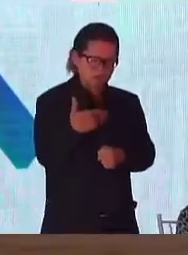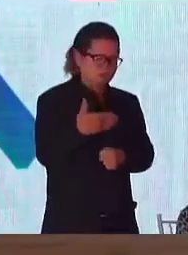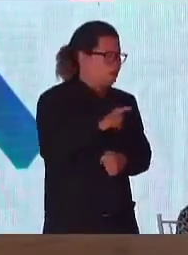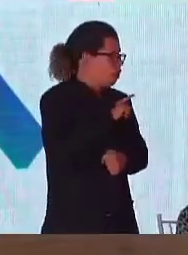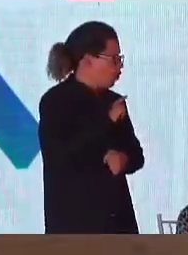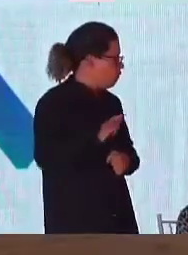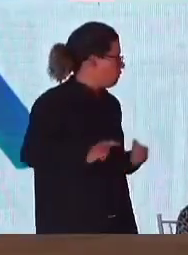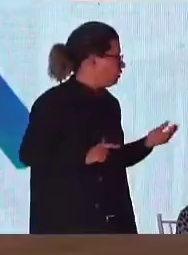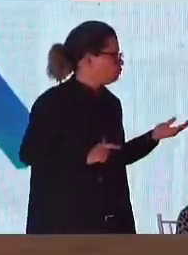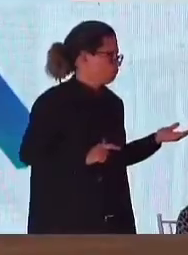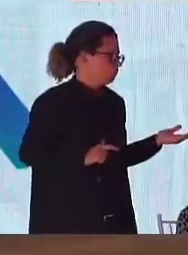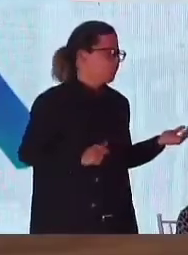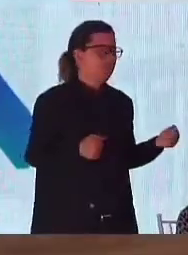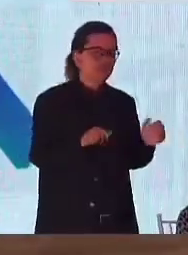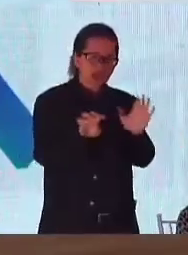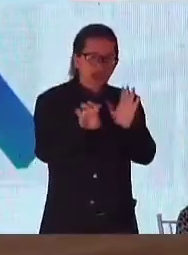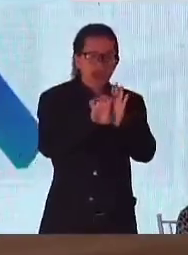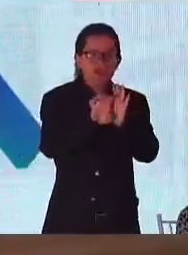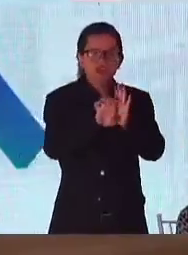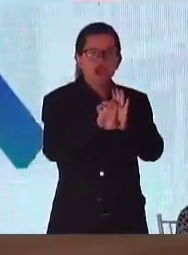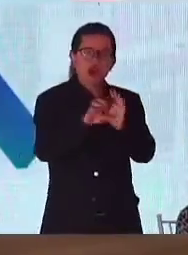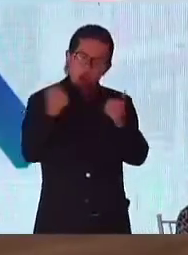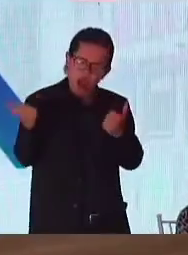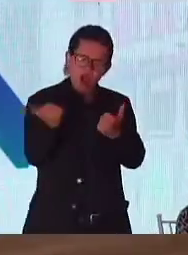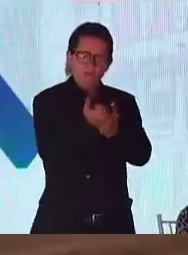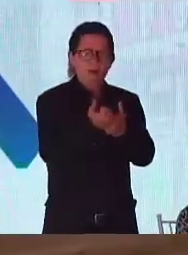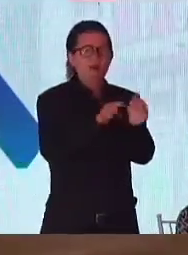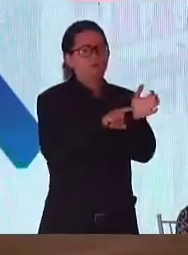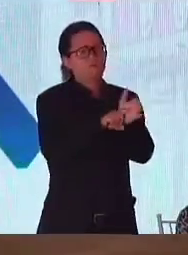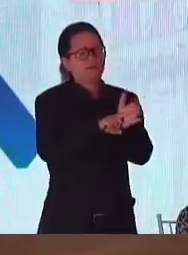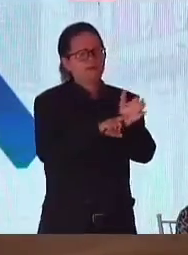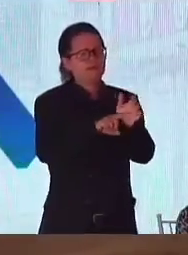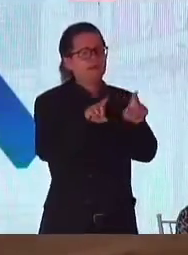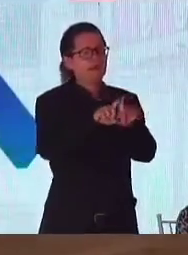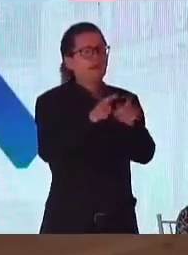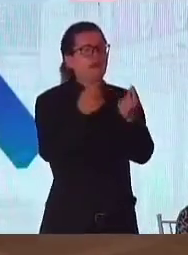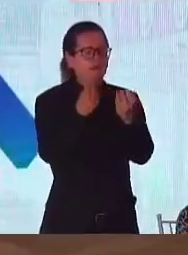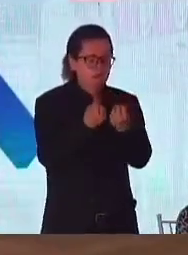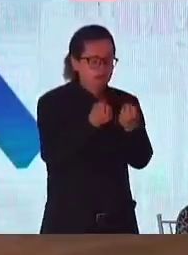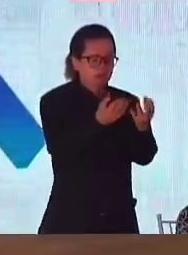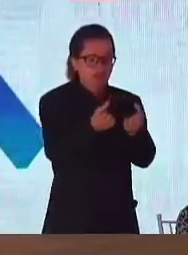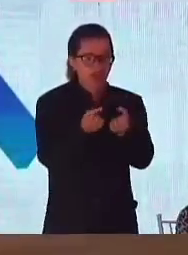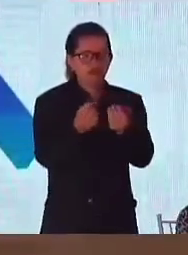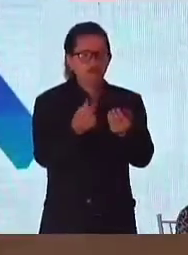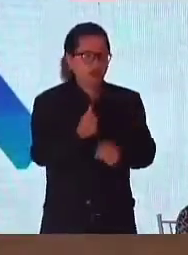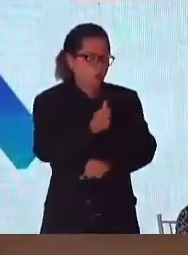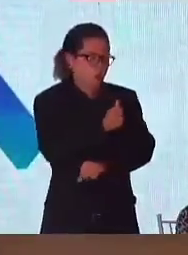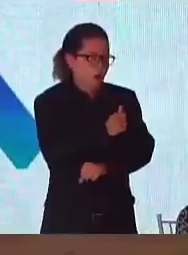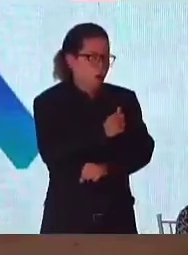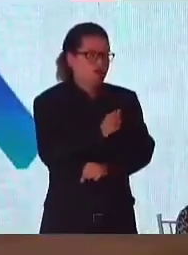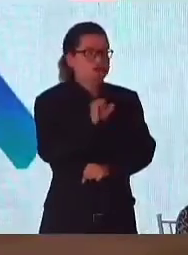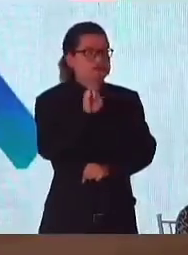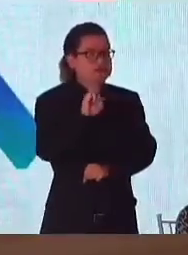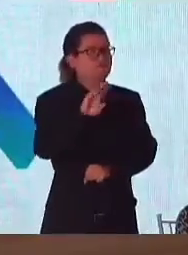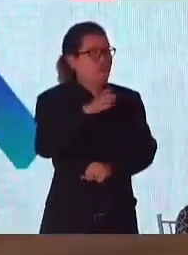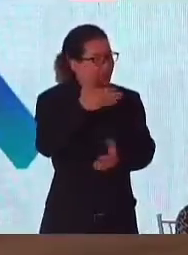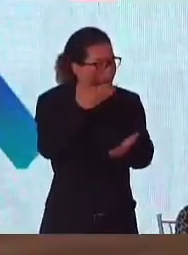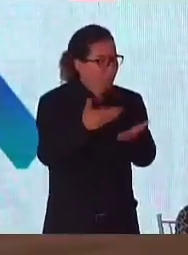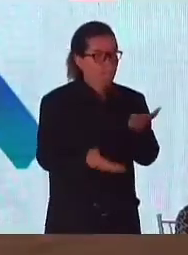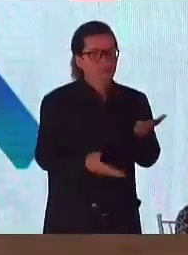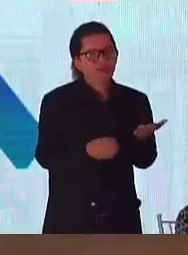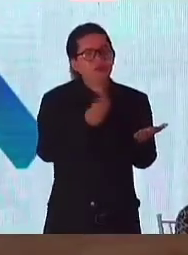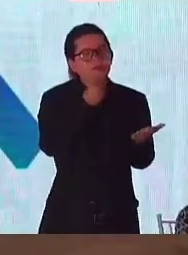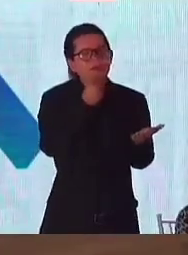lançarmos vários editais para apoiar a pesquisa e também dar cobertura a esses estudantes para a gente não perder talento em Alagoas, porque aqui a gente já está